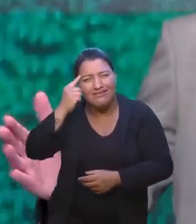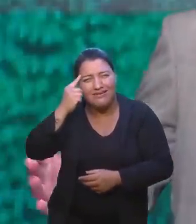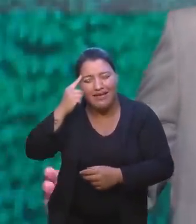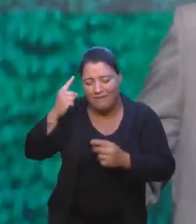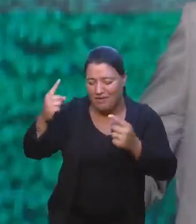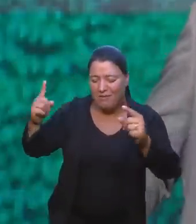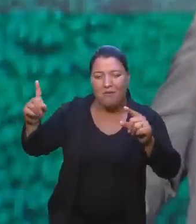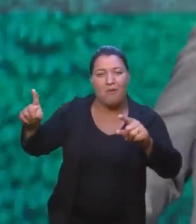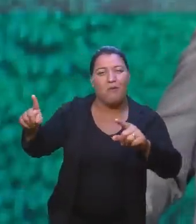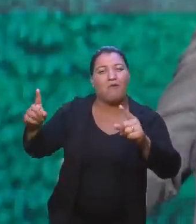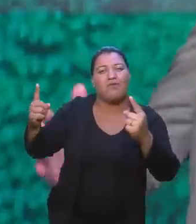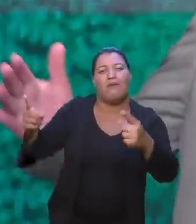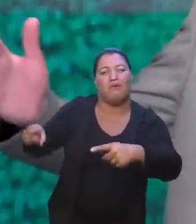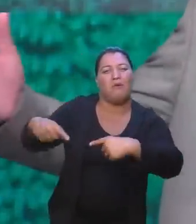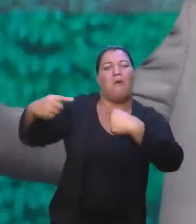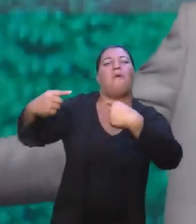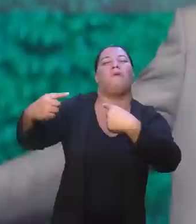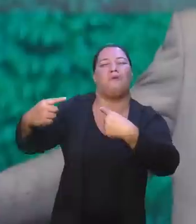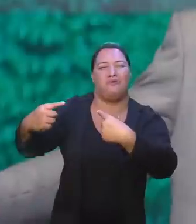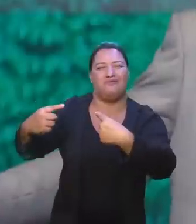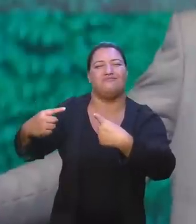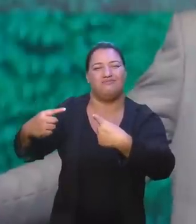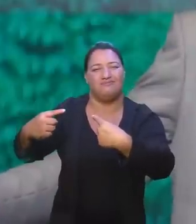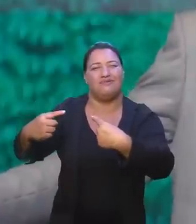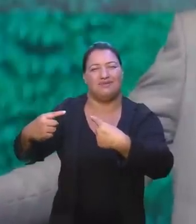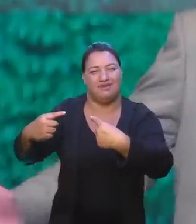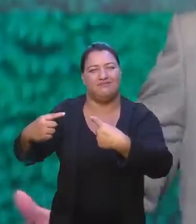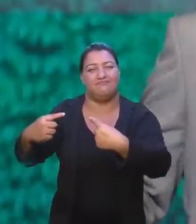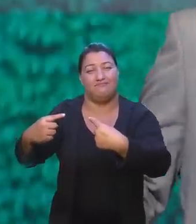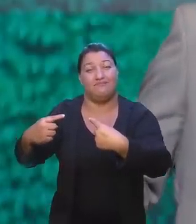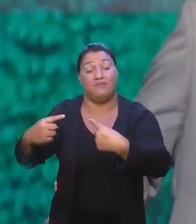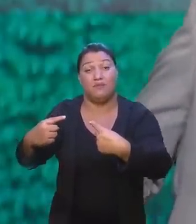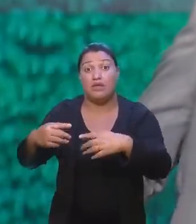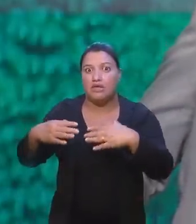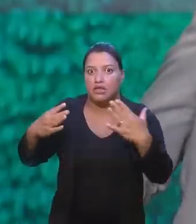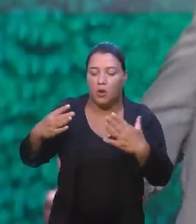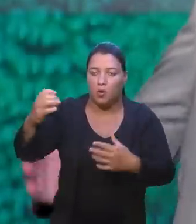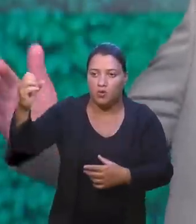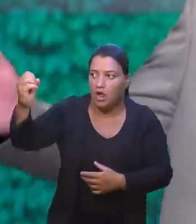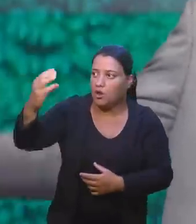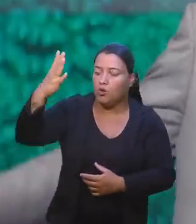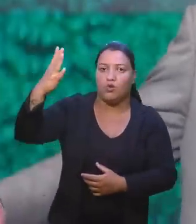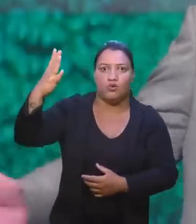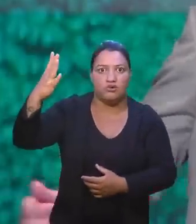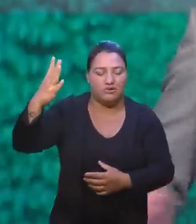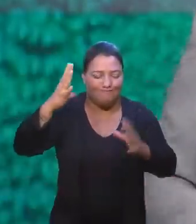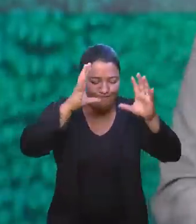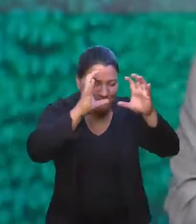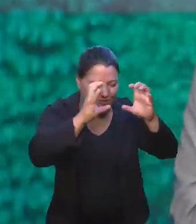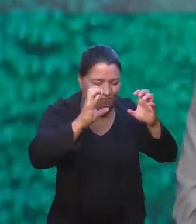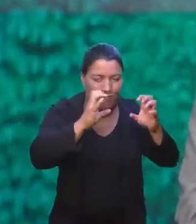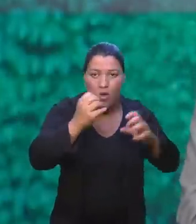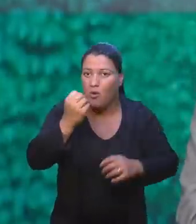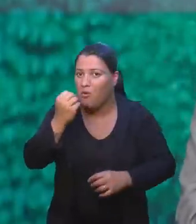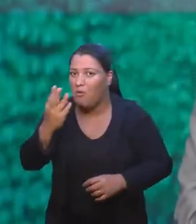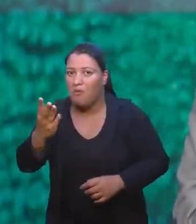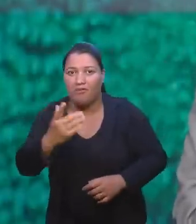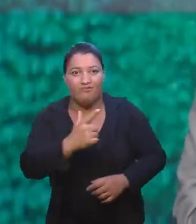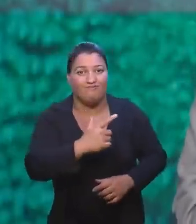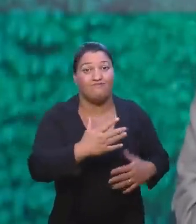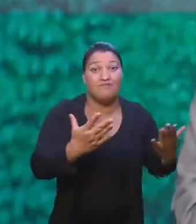opostas, materialistas, espiritualistas, na luz, na treva, como disse o